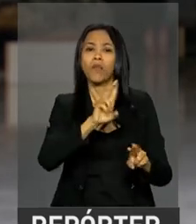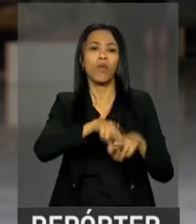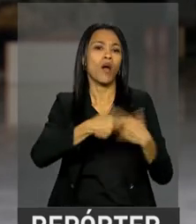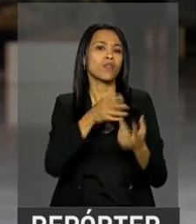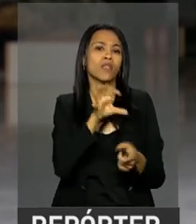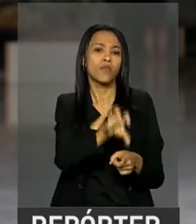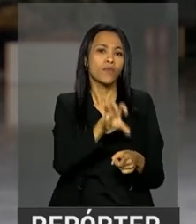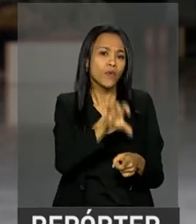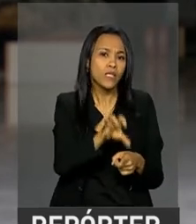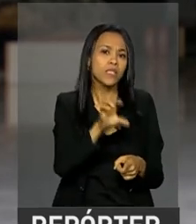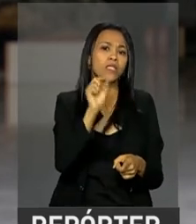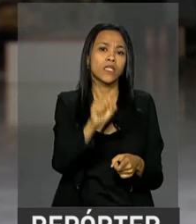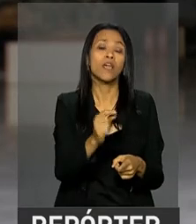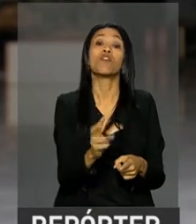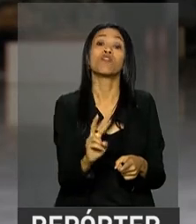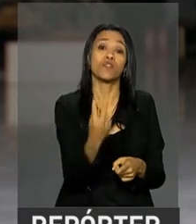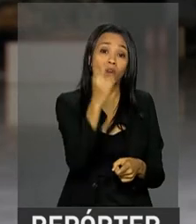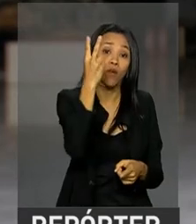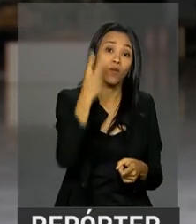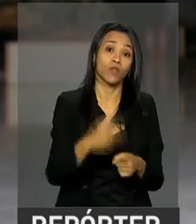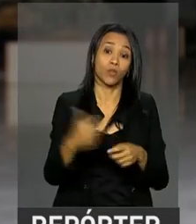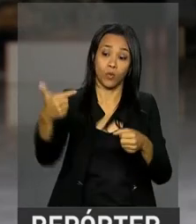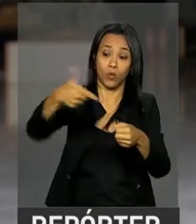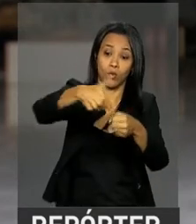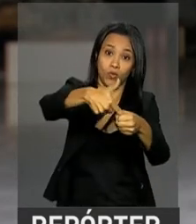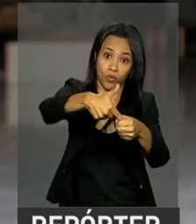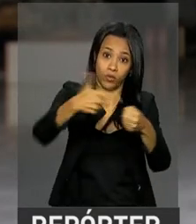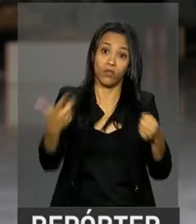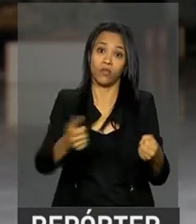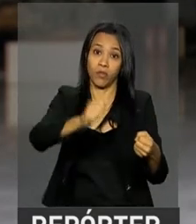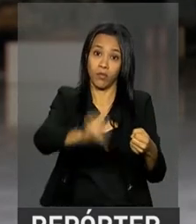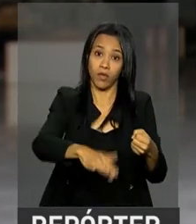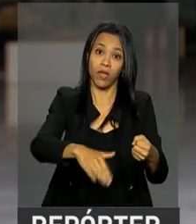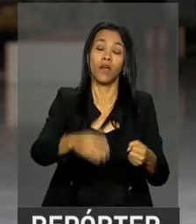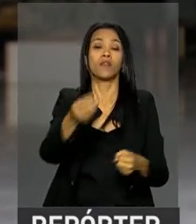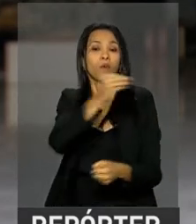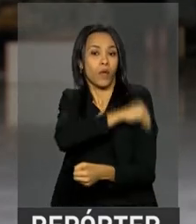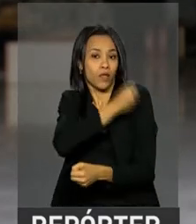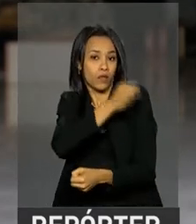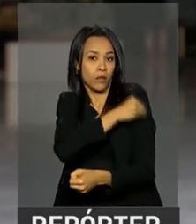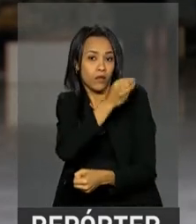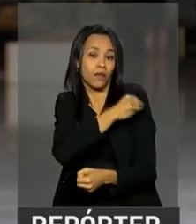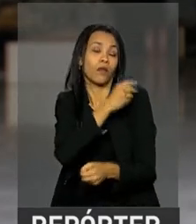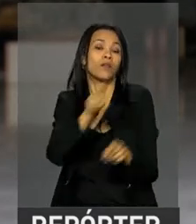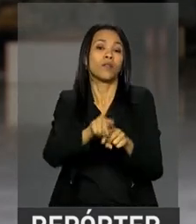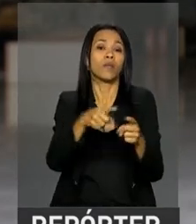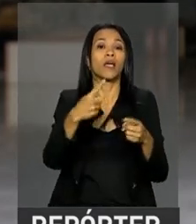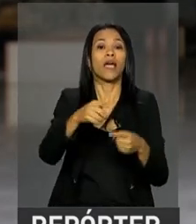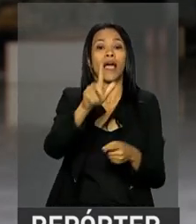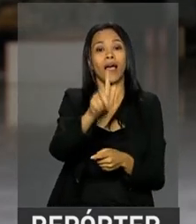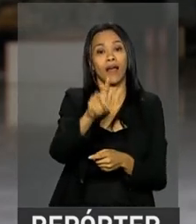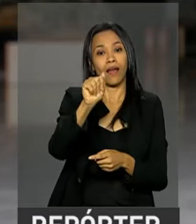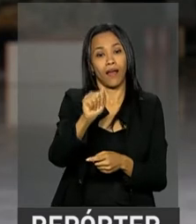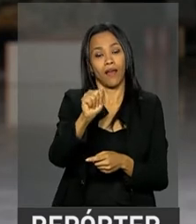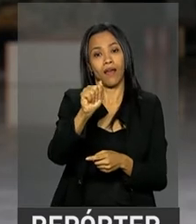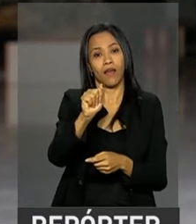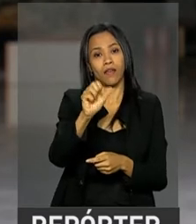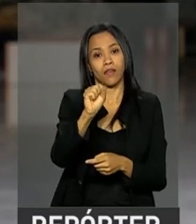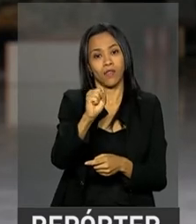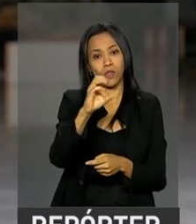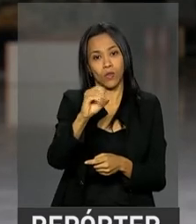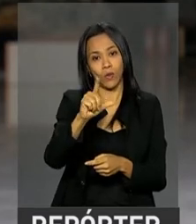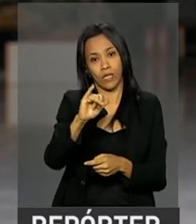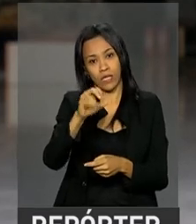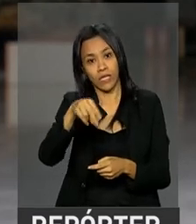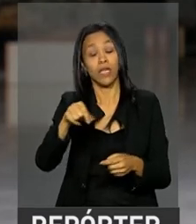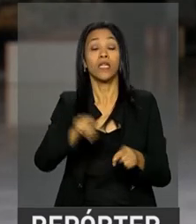pela redução dos valores dos combustíveis tanto o etanol quanto a gasolina e os preços das passagens de